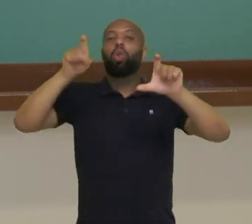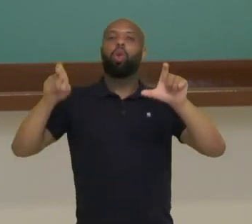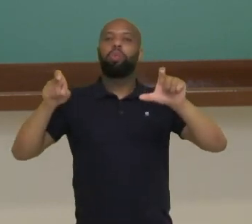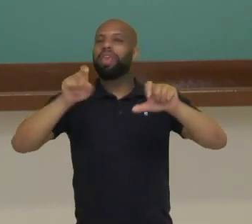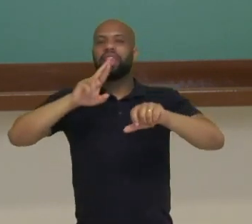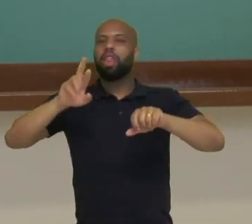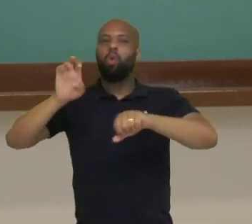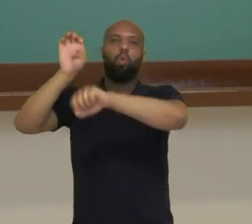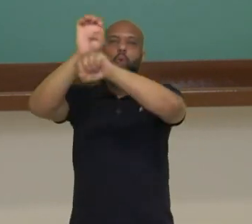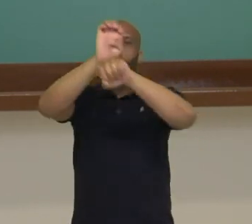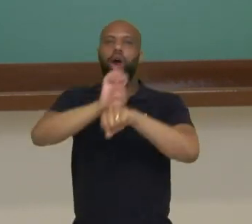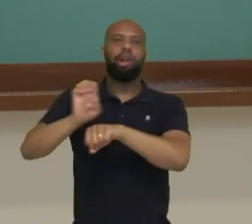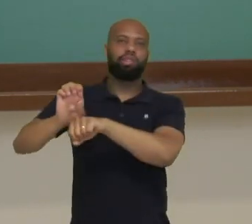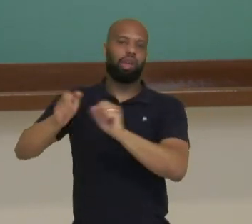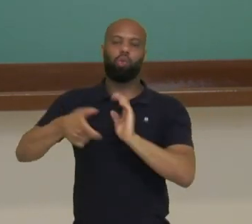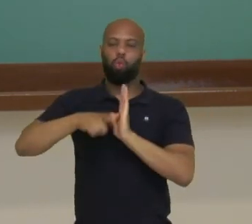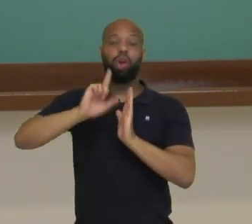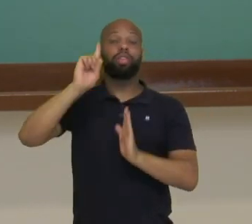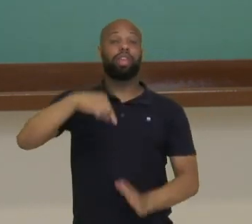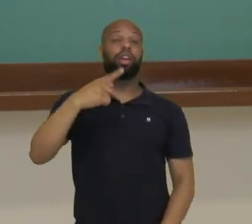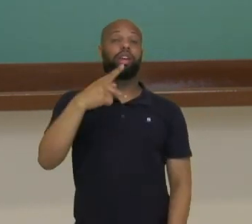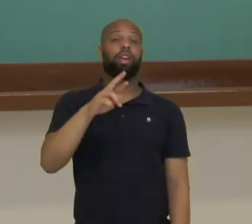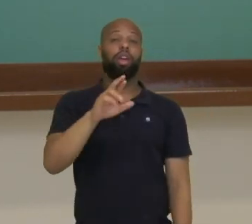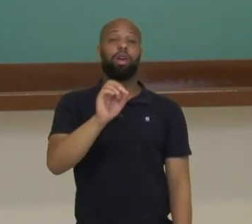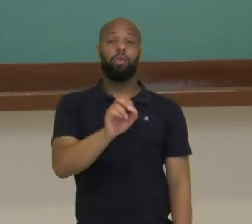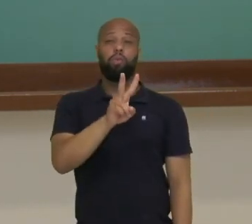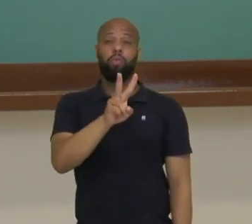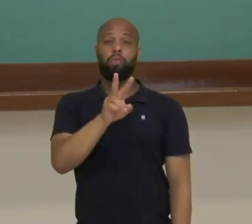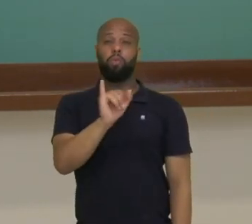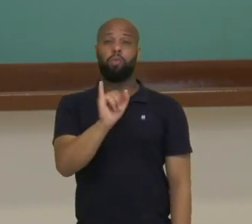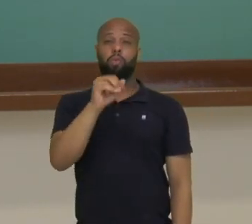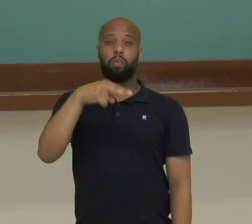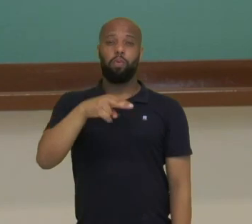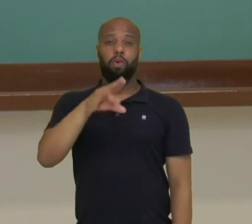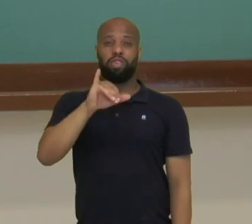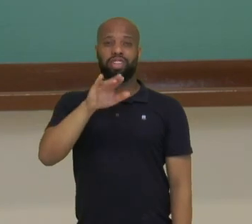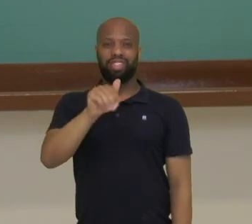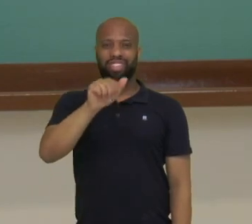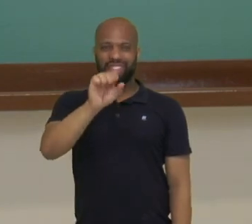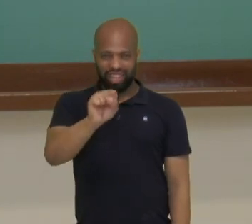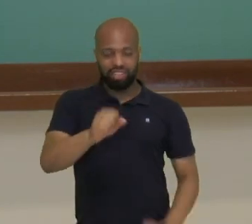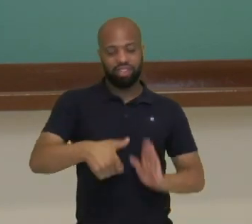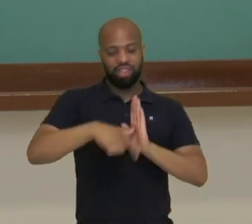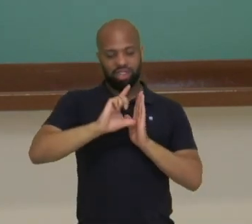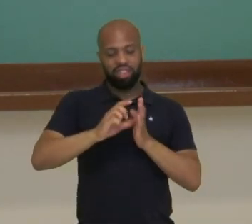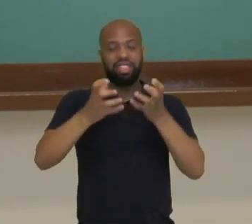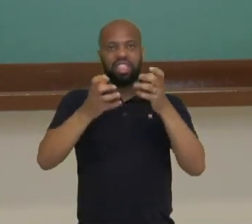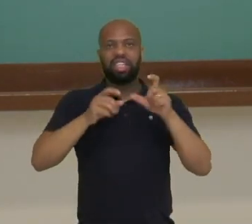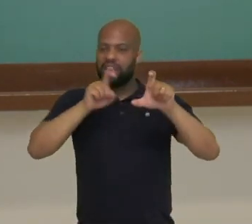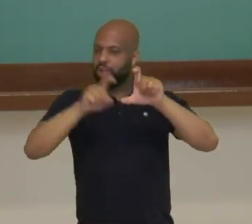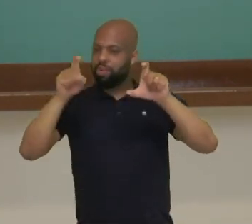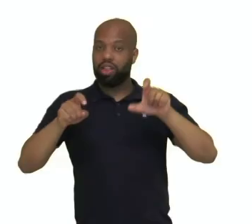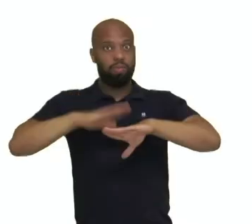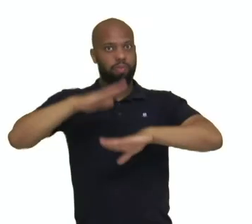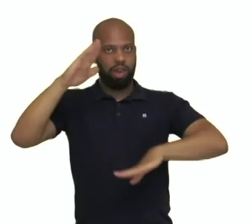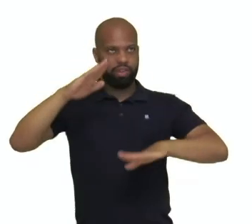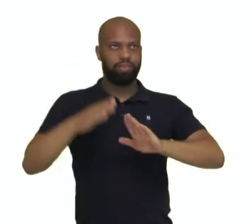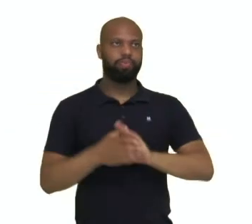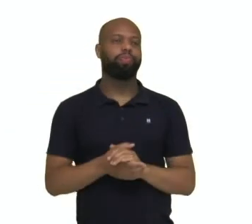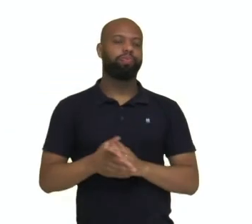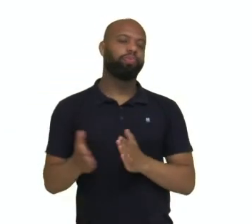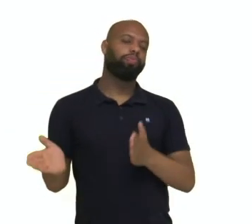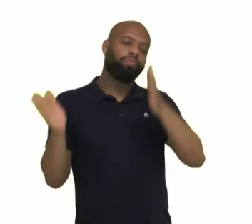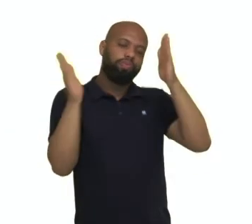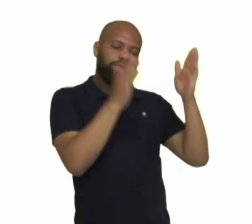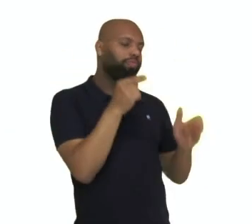províncias, né? Diferentes, onde elas poderiam, segundo eles desejavam uma maior autonomia dessas províncias. Do lado dos